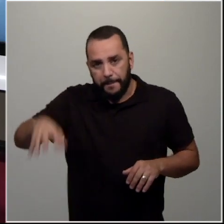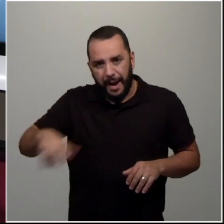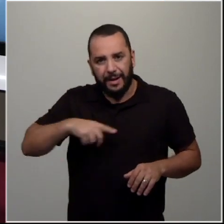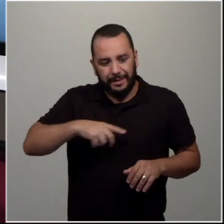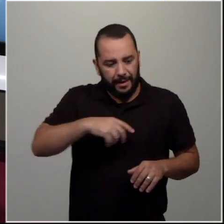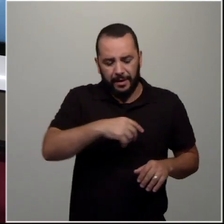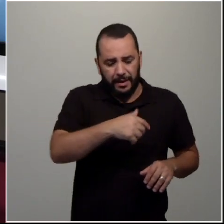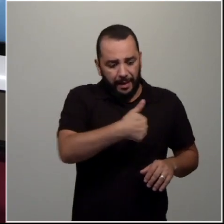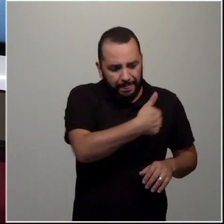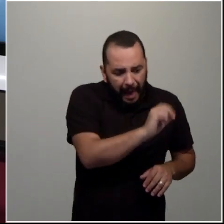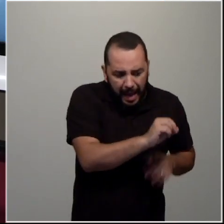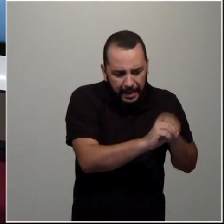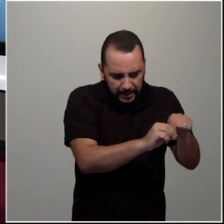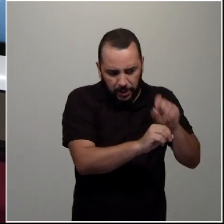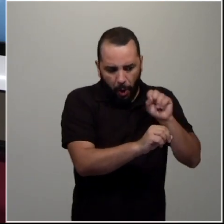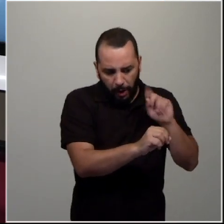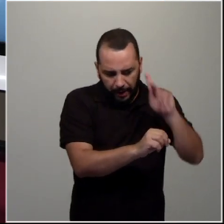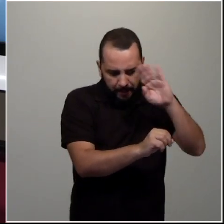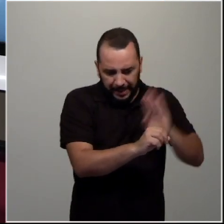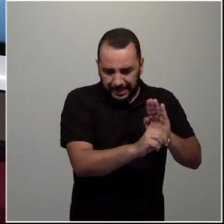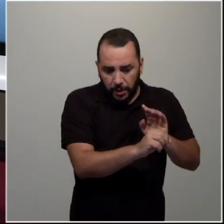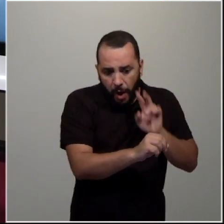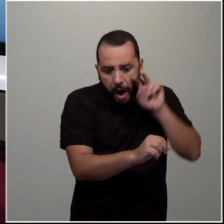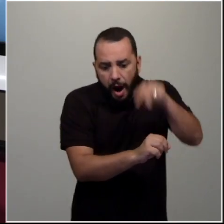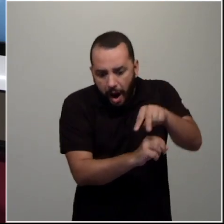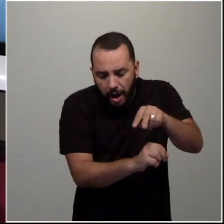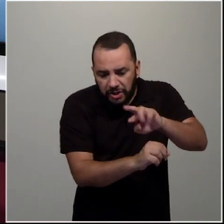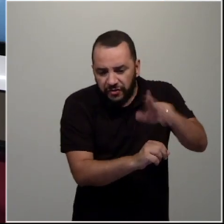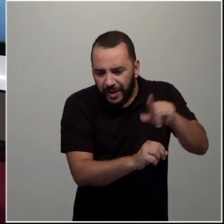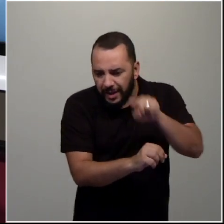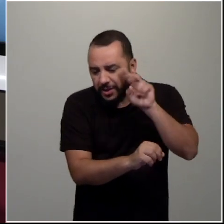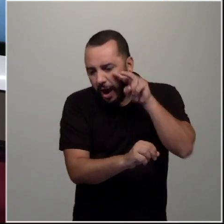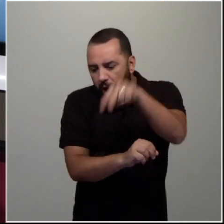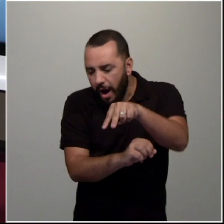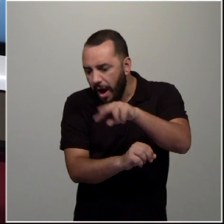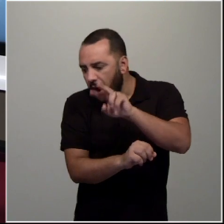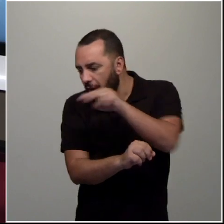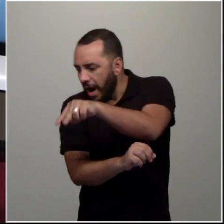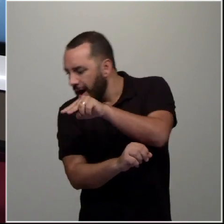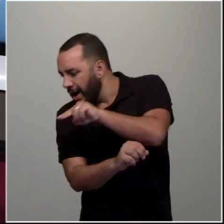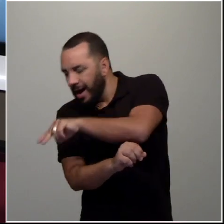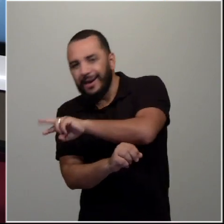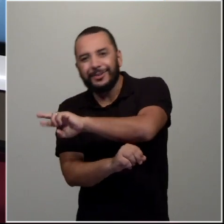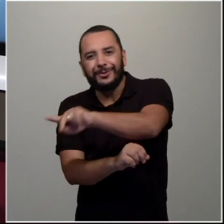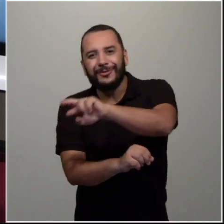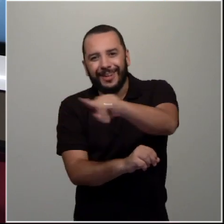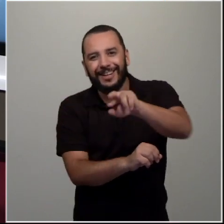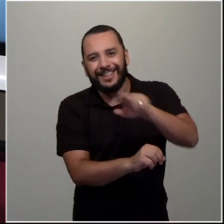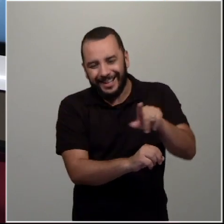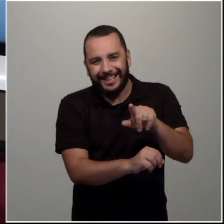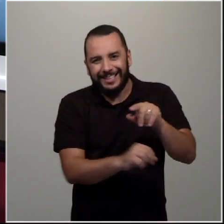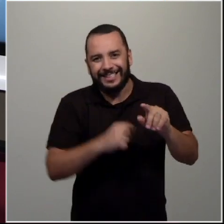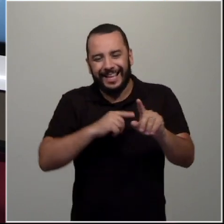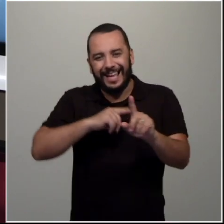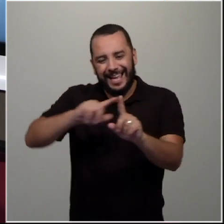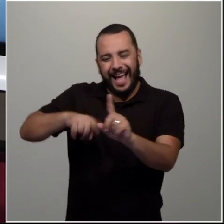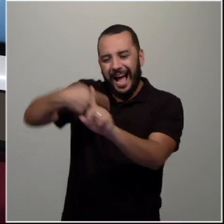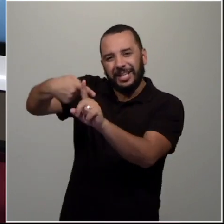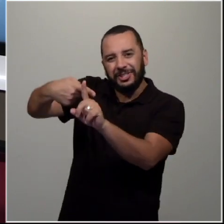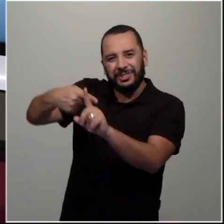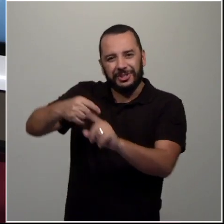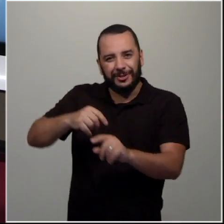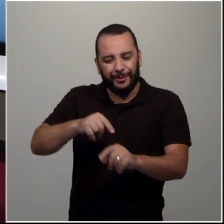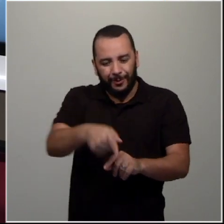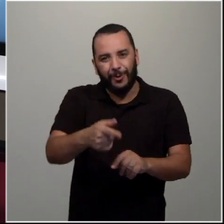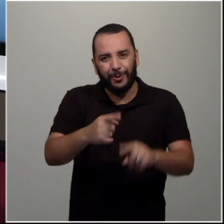outros e ali ele consegue perceber as diferenças e perceber o que é cada um desses termos que a gente está falando aqui né aditivo aplicativo